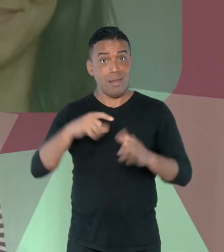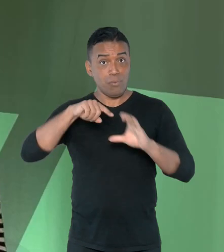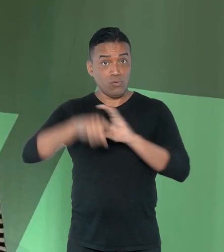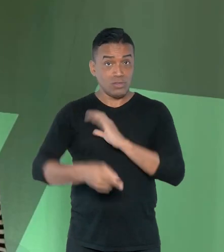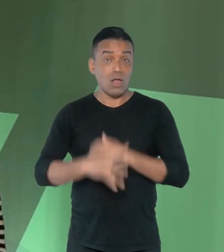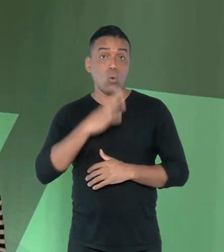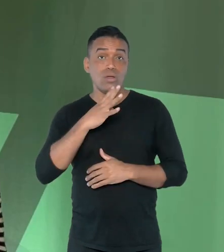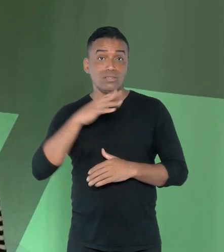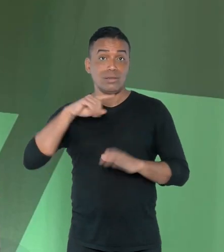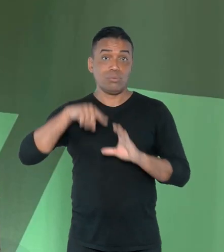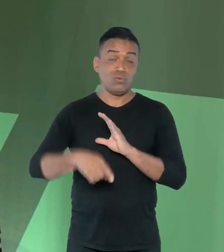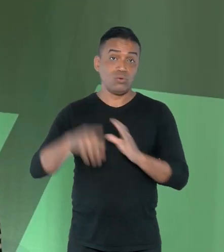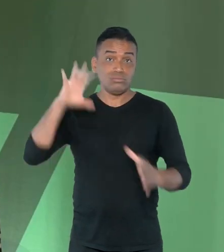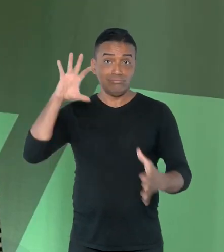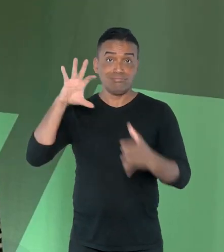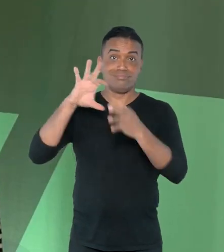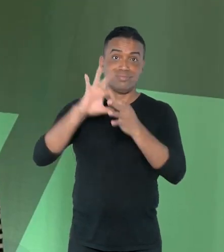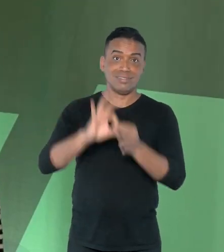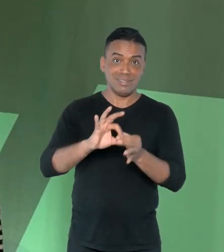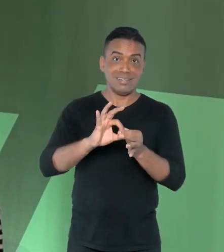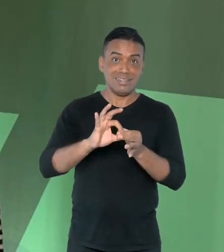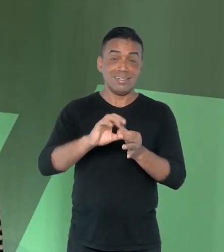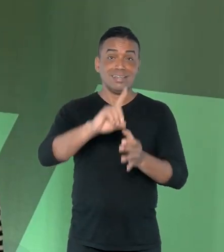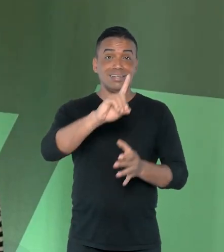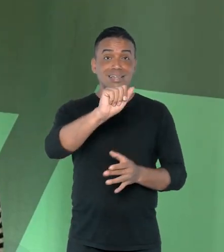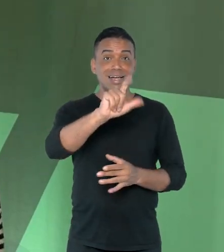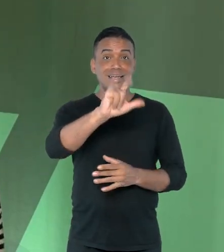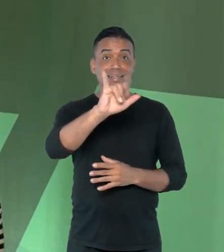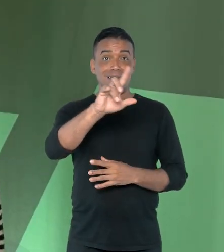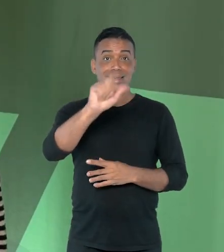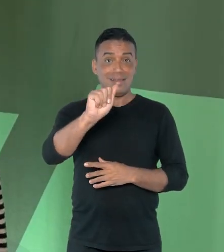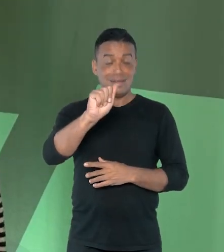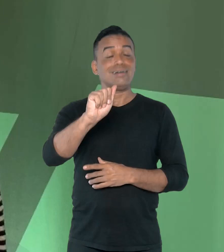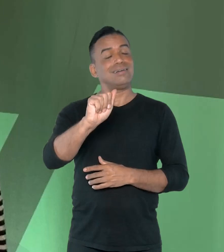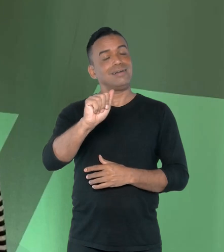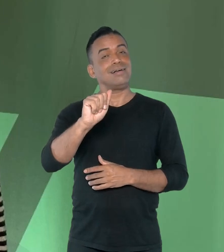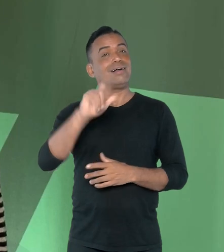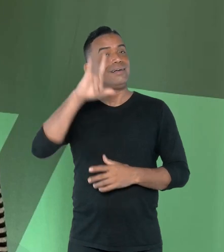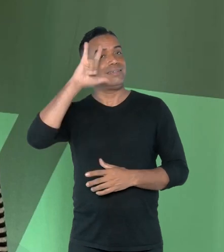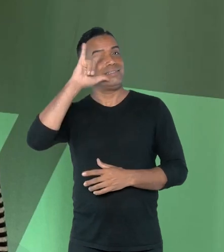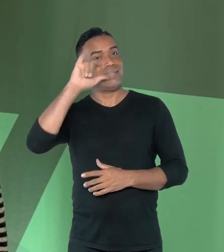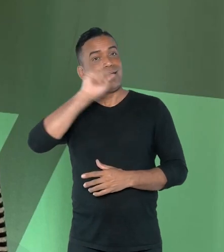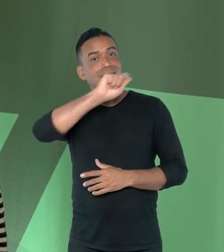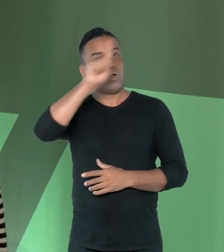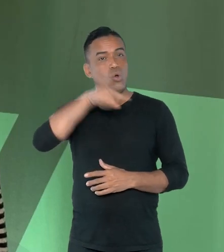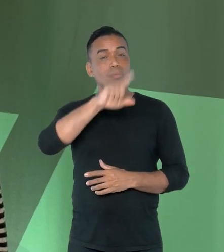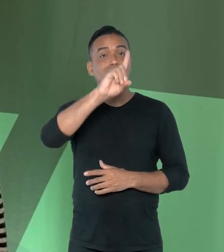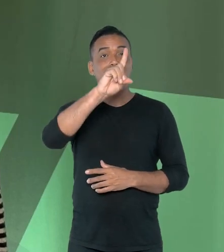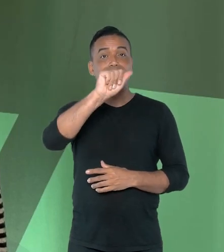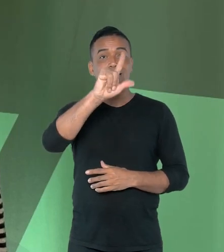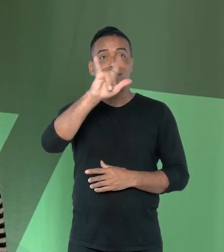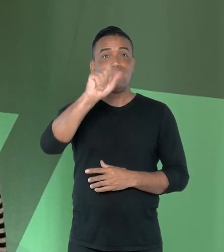conhecer mais e se conectar com a Dalila Coelho, o Instagram dela é